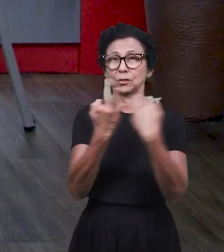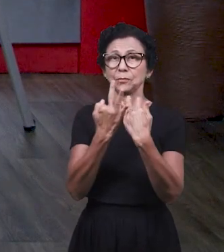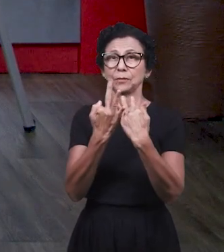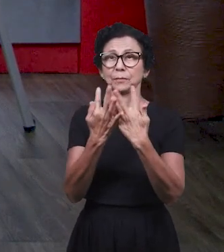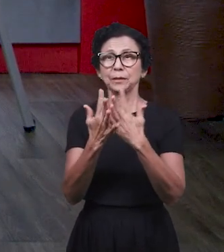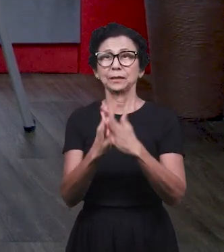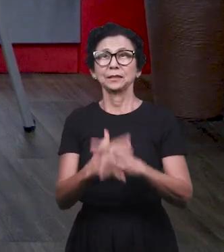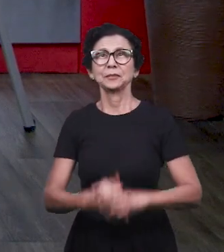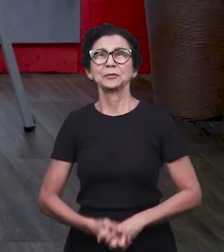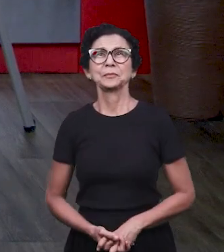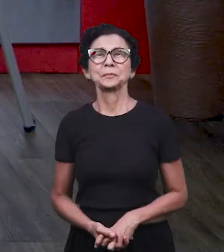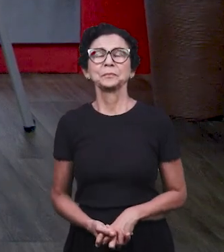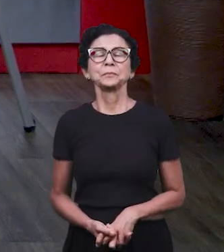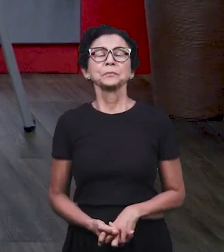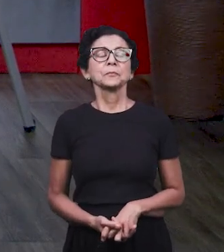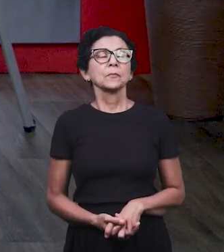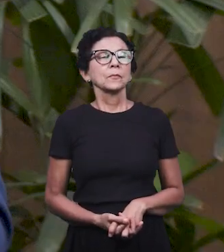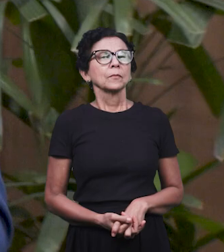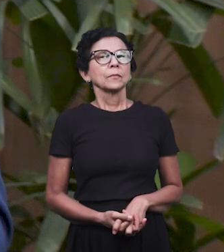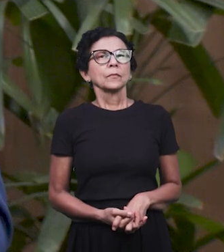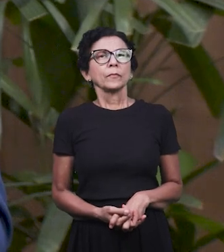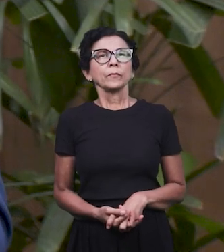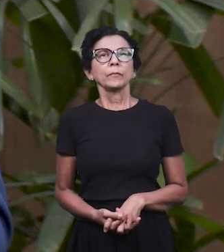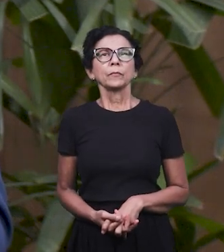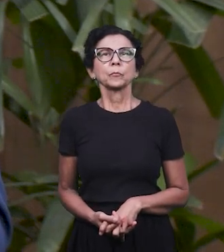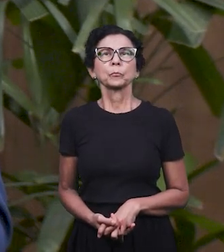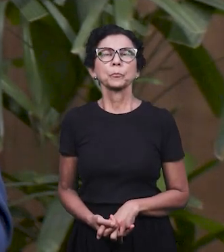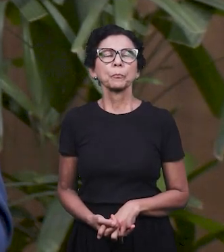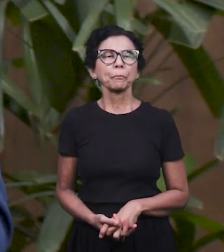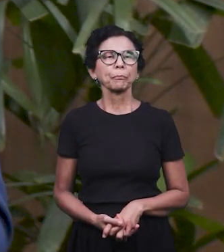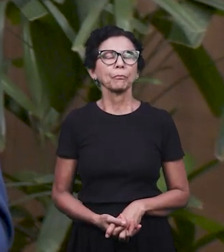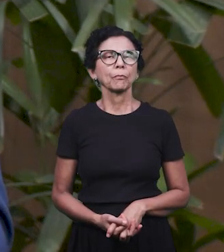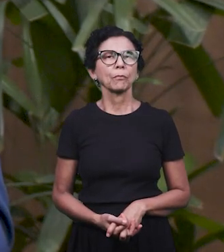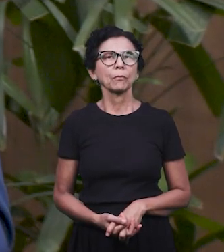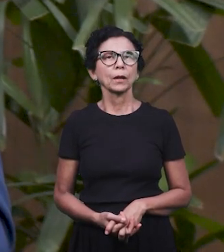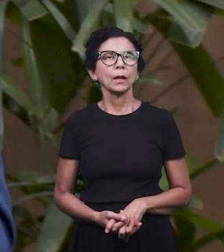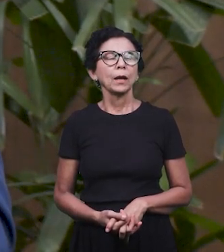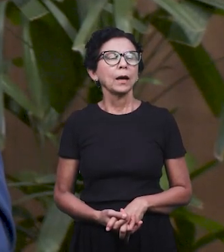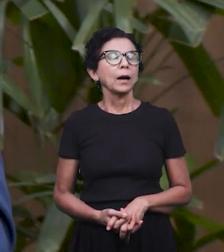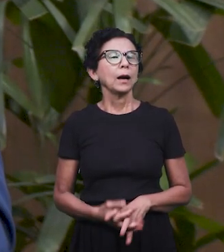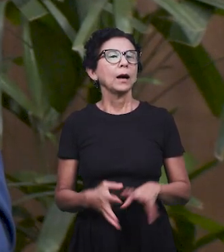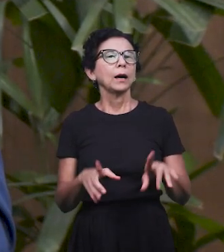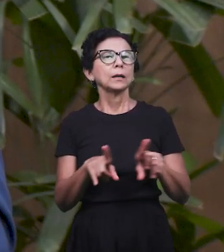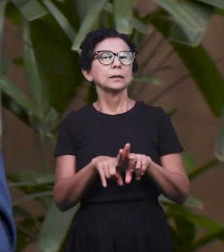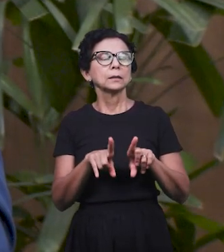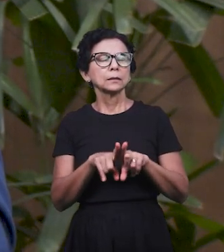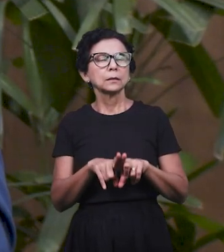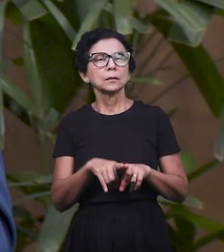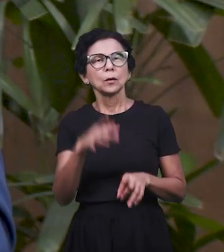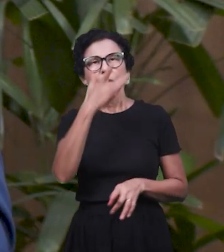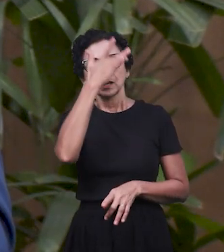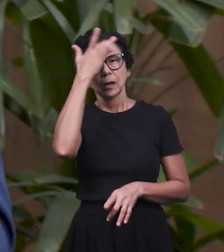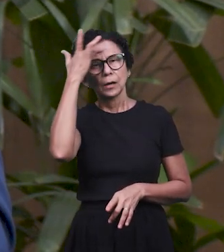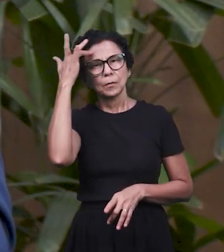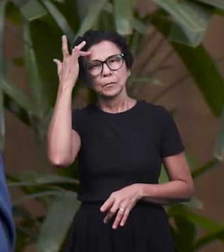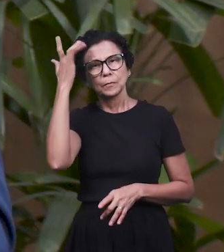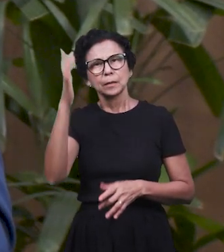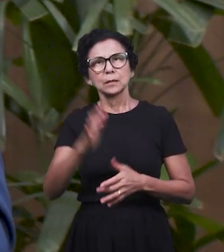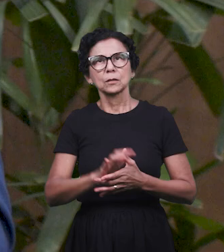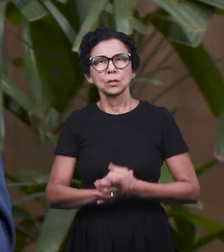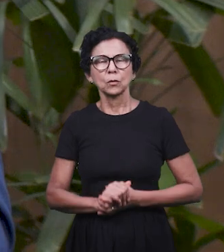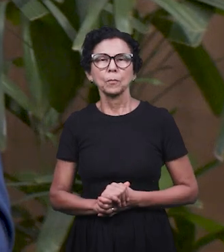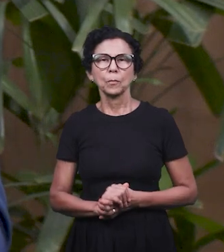Frisando, né, que nesse caso, né, a pessoa, no caso ali, ele pode dispor de 50% do patrimônio dele e os